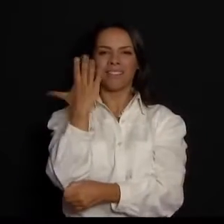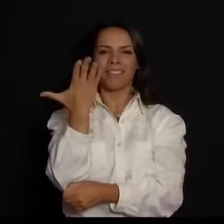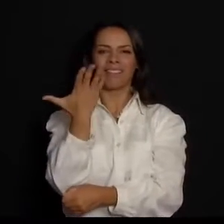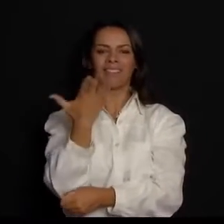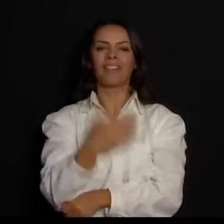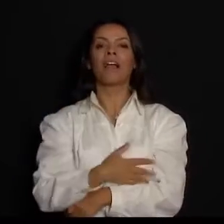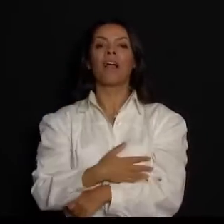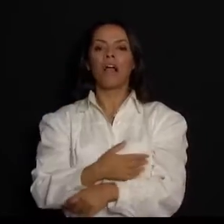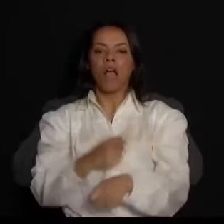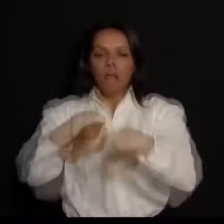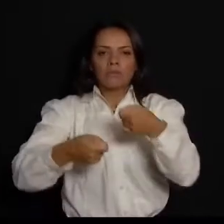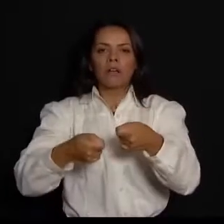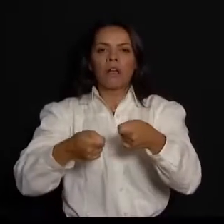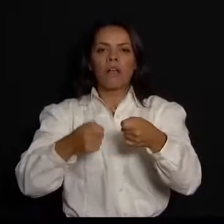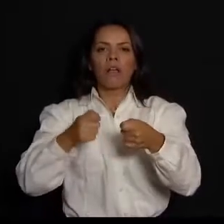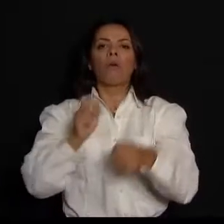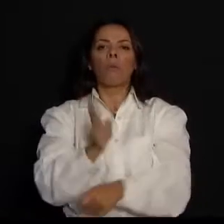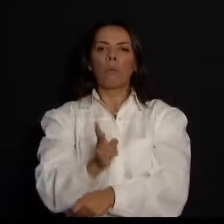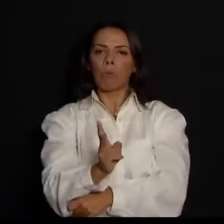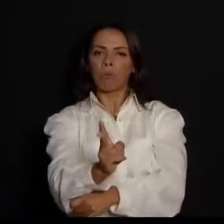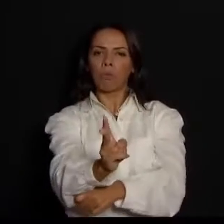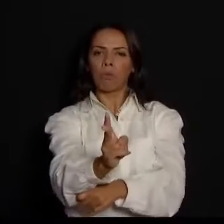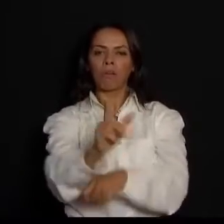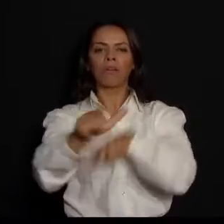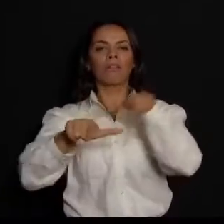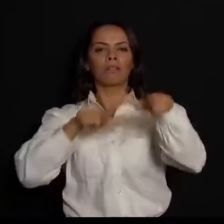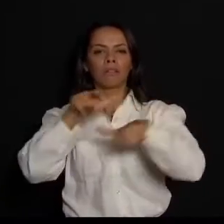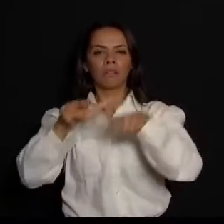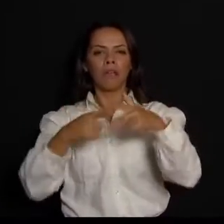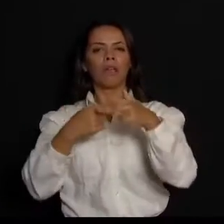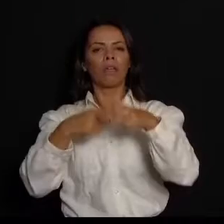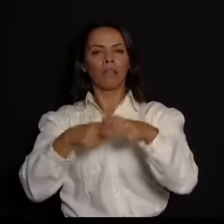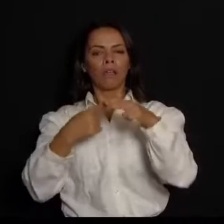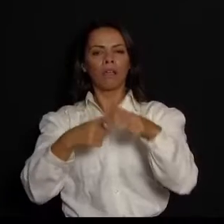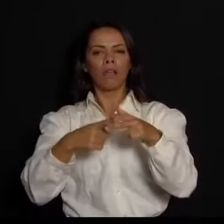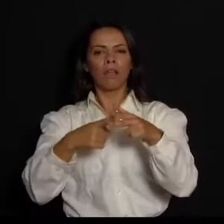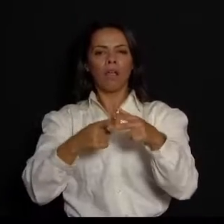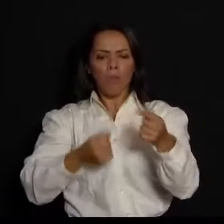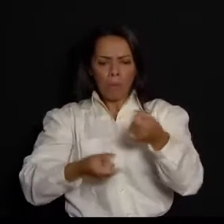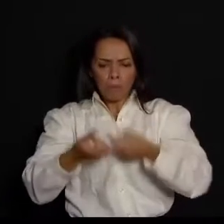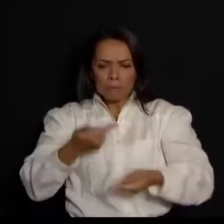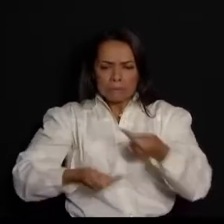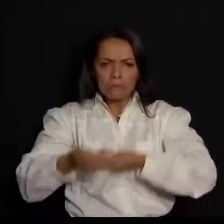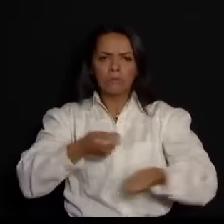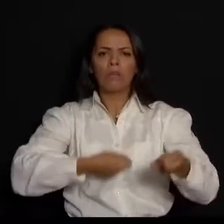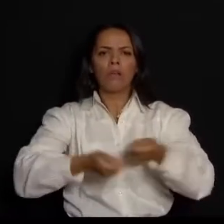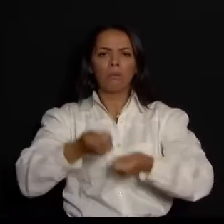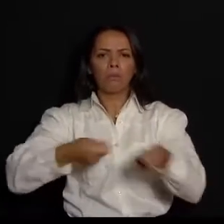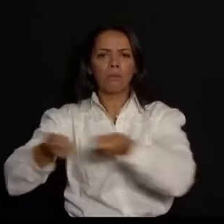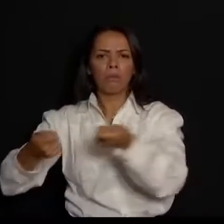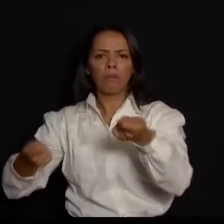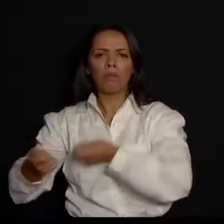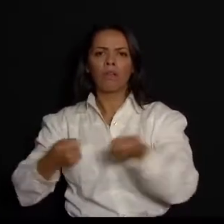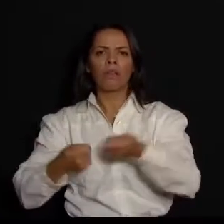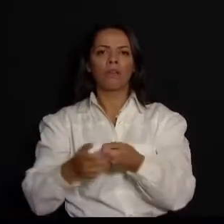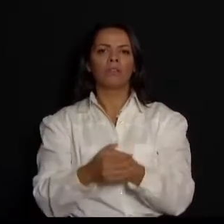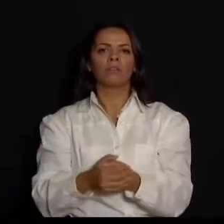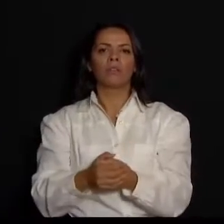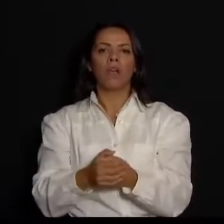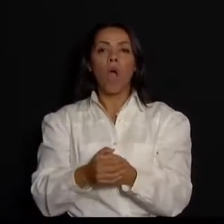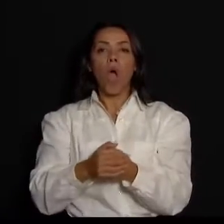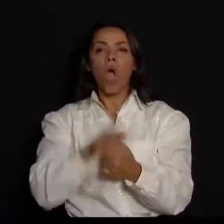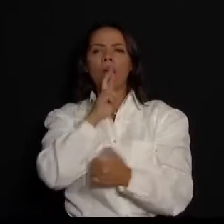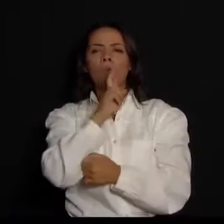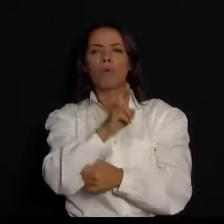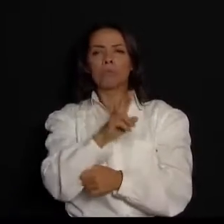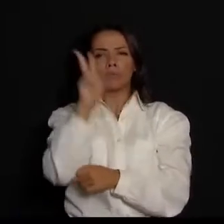a continuidade operacional, produzimos, mesmo em condições adversas, com todos os protocolos, quebramos recordes mais de uma